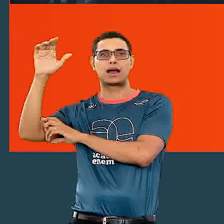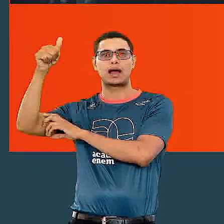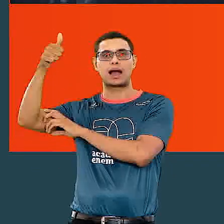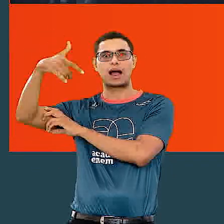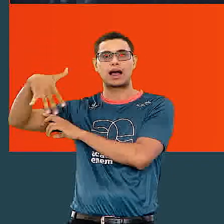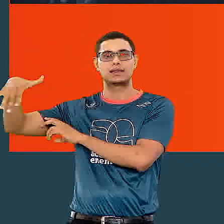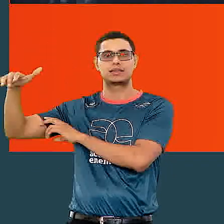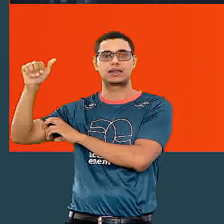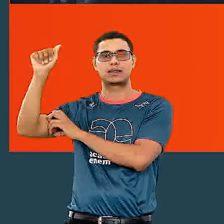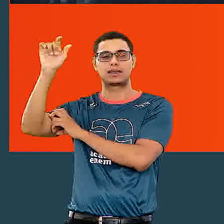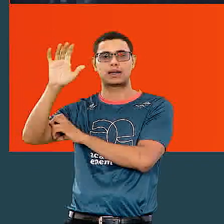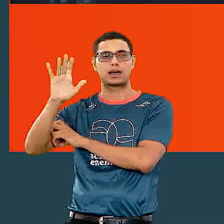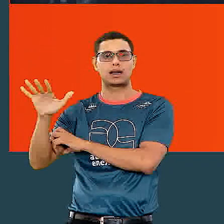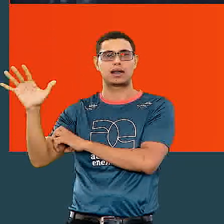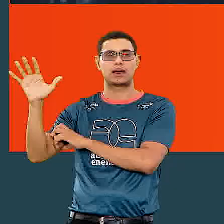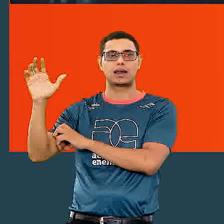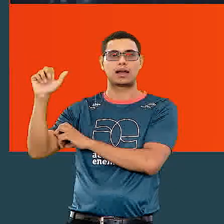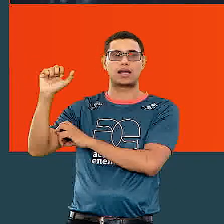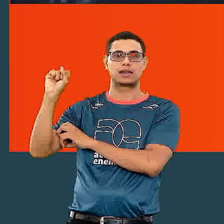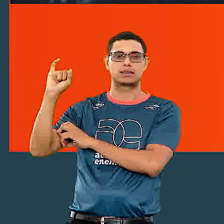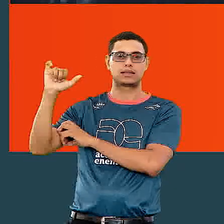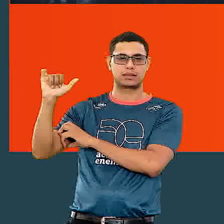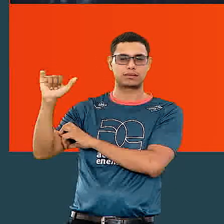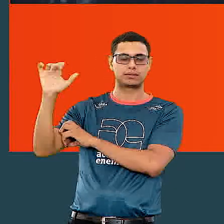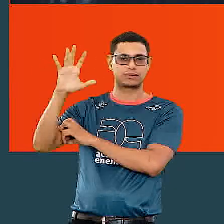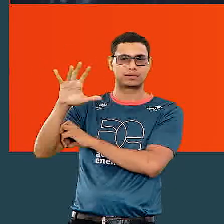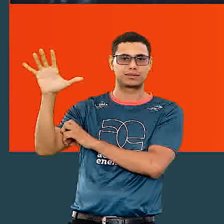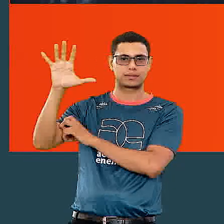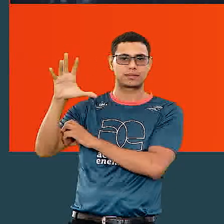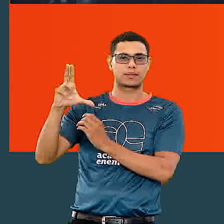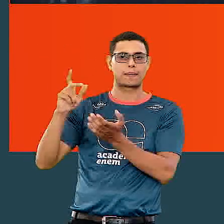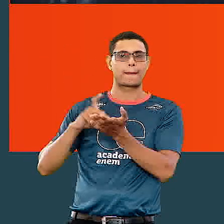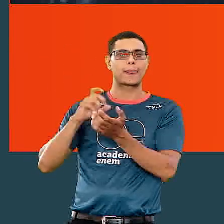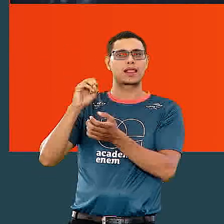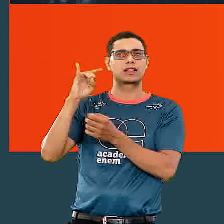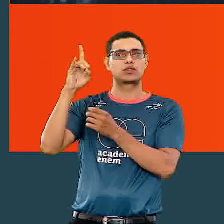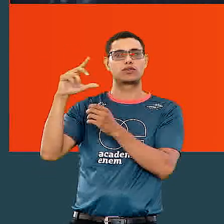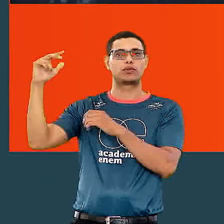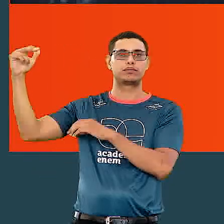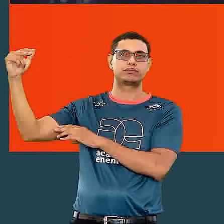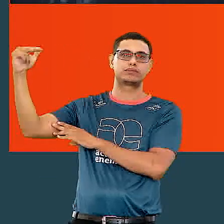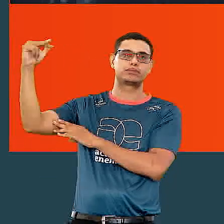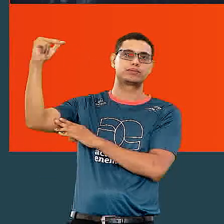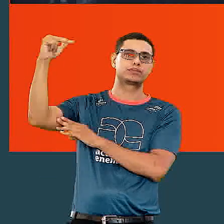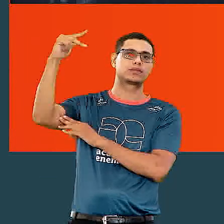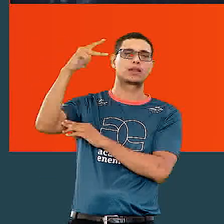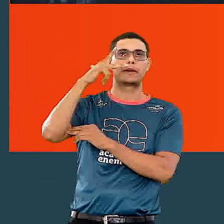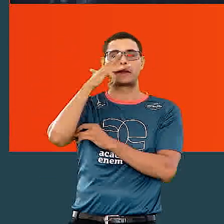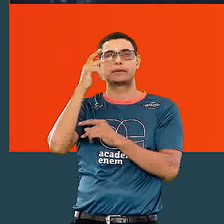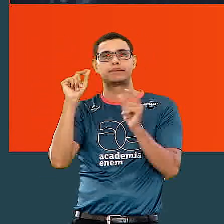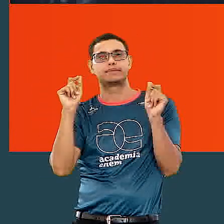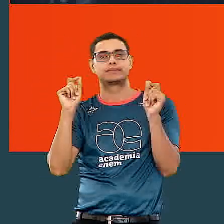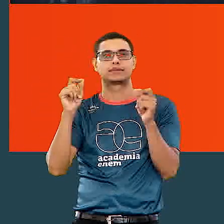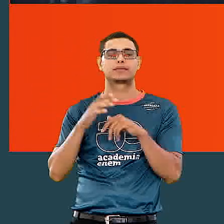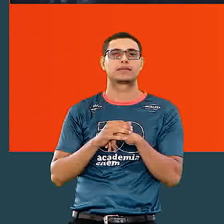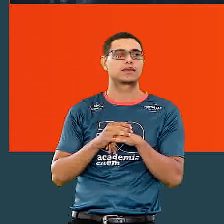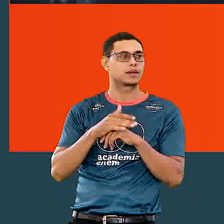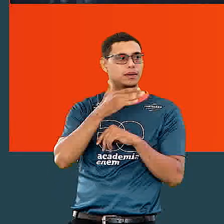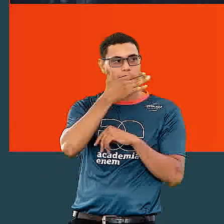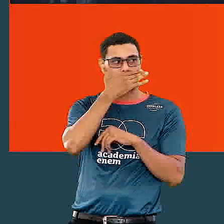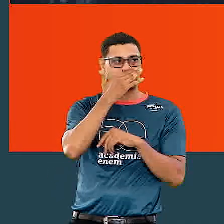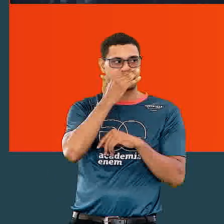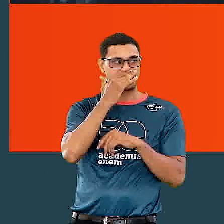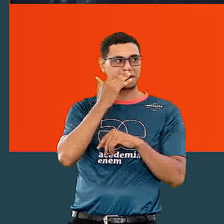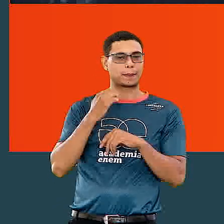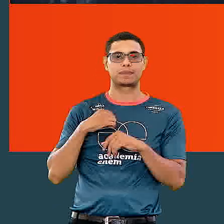mais seguro. Se liga, negada, sabe por quê? Porque se tu for a pé, é a mesma coisa de tu andar lá no meu bairro